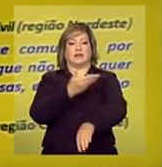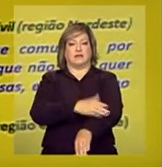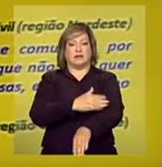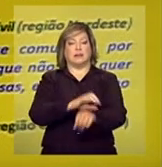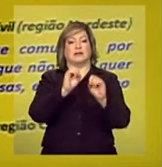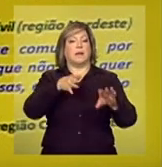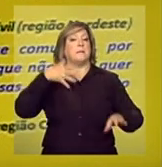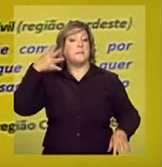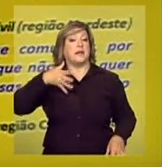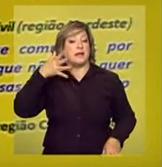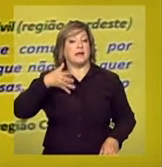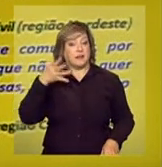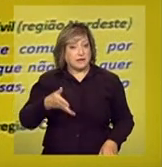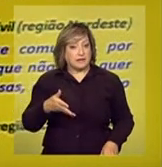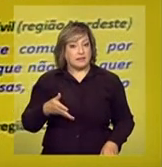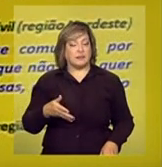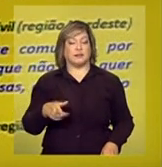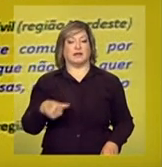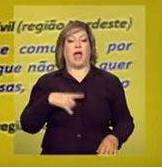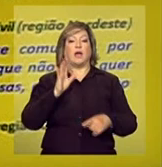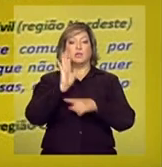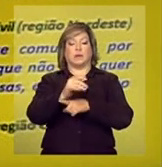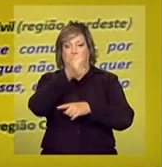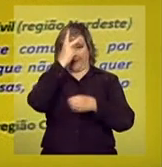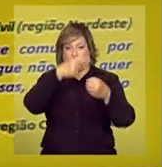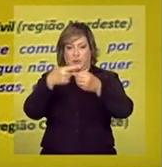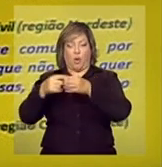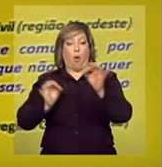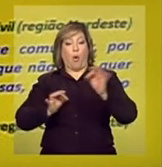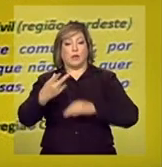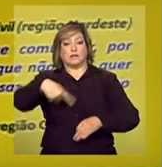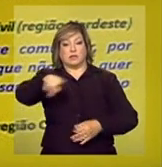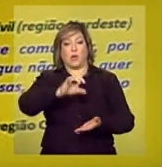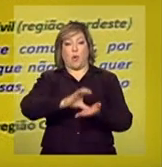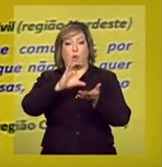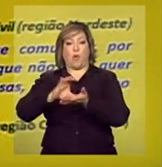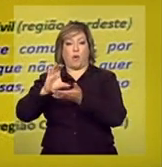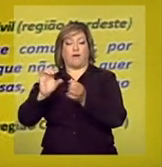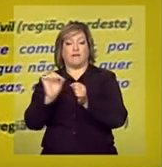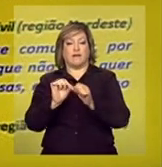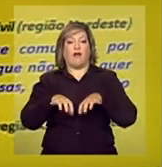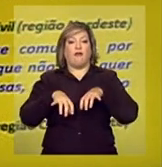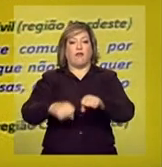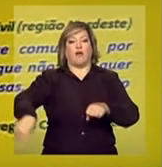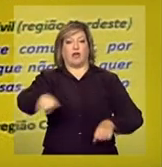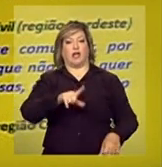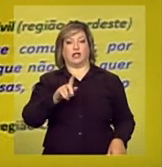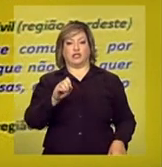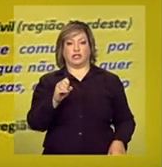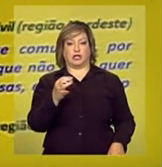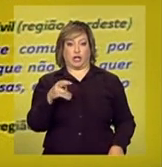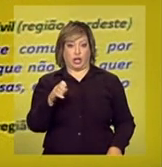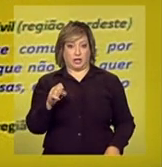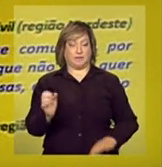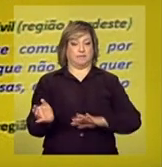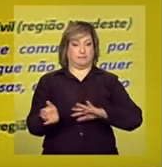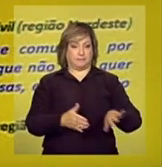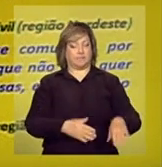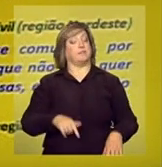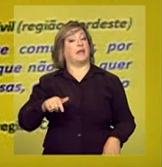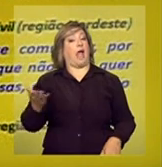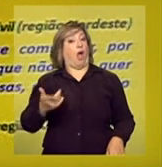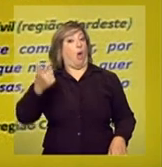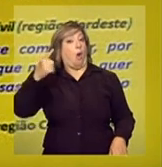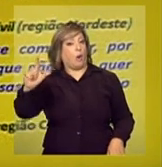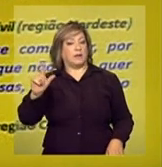dar palestra, ajudar os municípios a organizar os seus conselhos e formar os gestores. Para você ver, esse aí já é uma outra conselheira